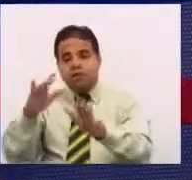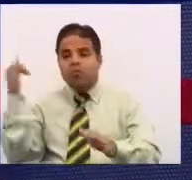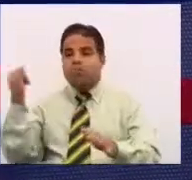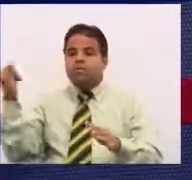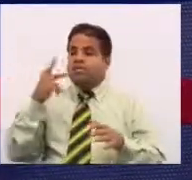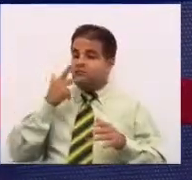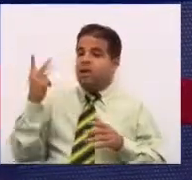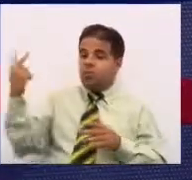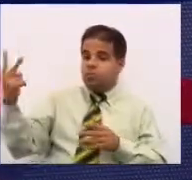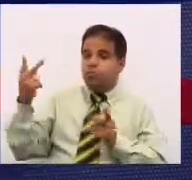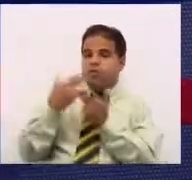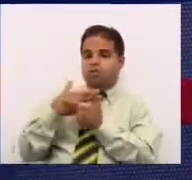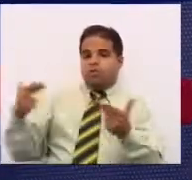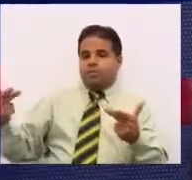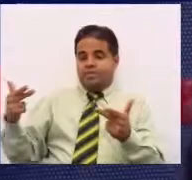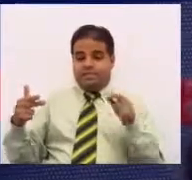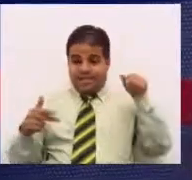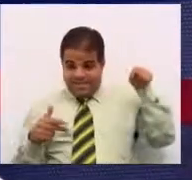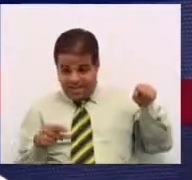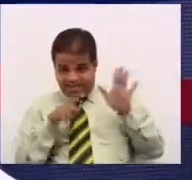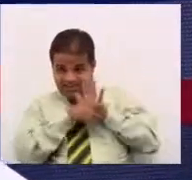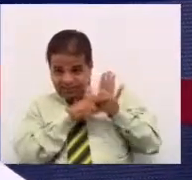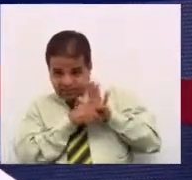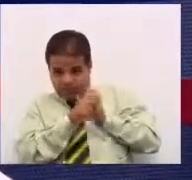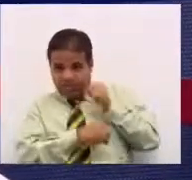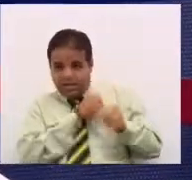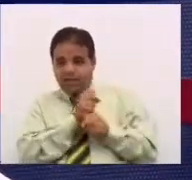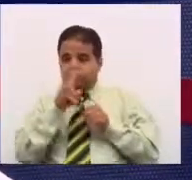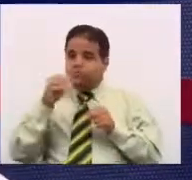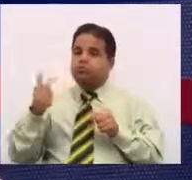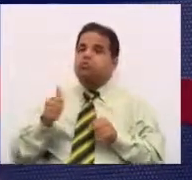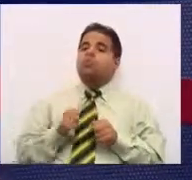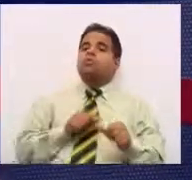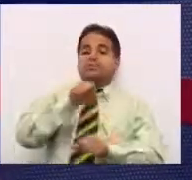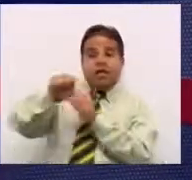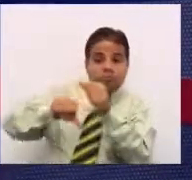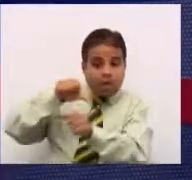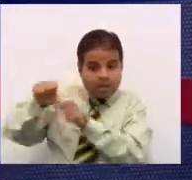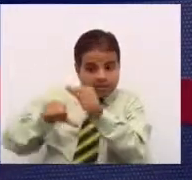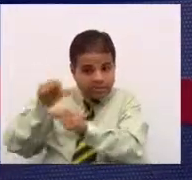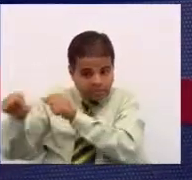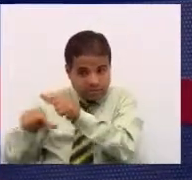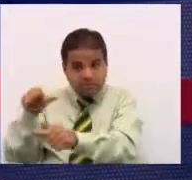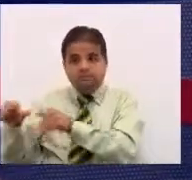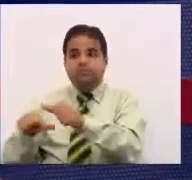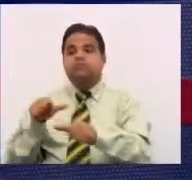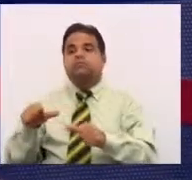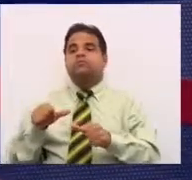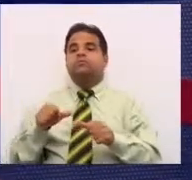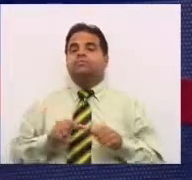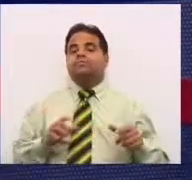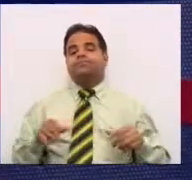duas coisas. Primeiro, esse diagnóstico de 2012 está sendo atualizado, portanto,